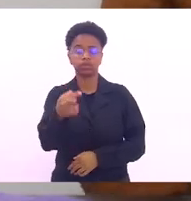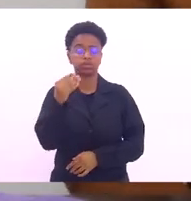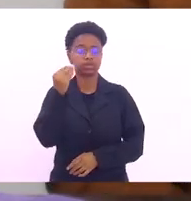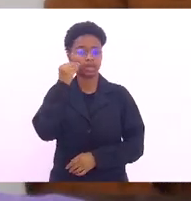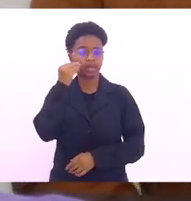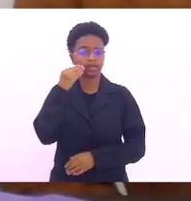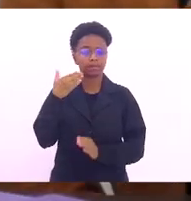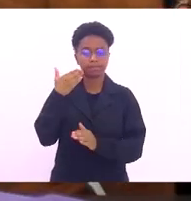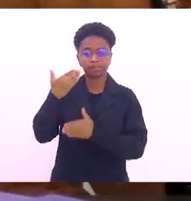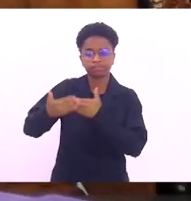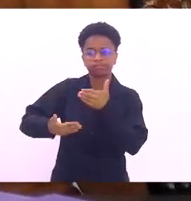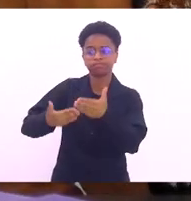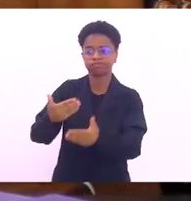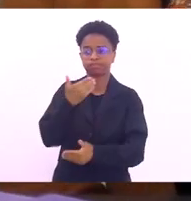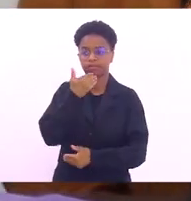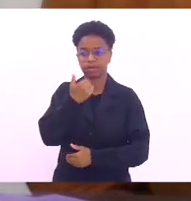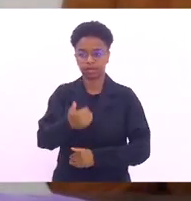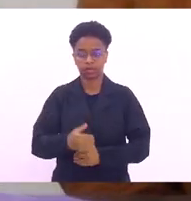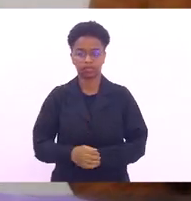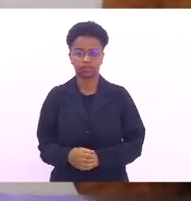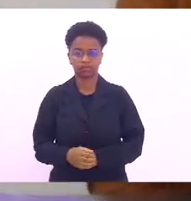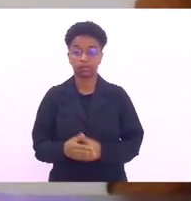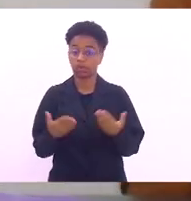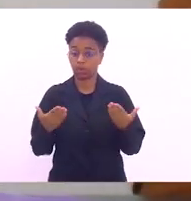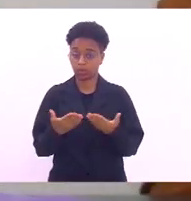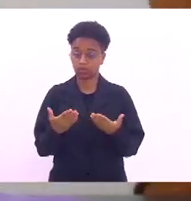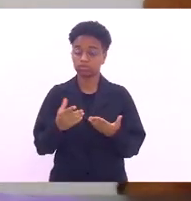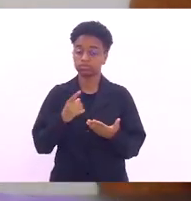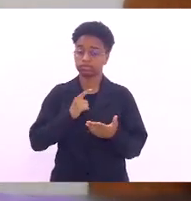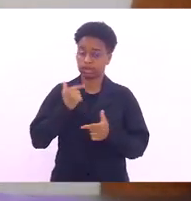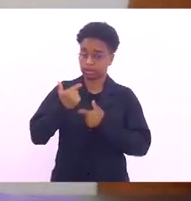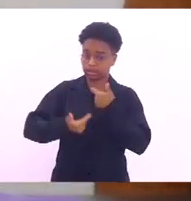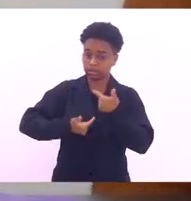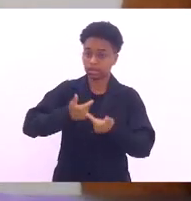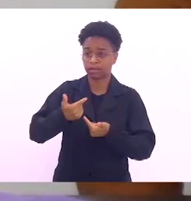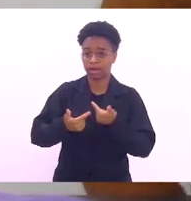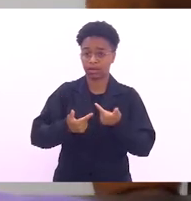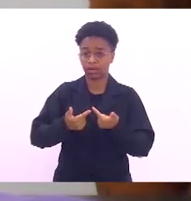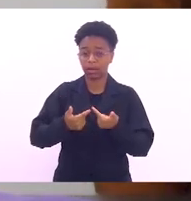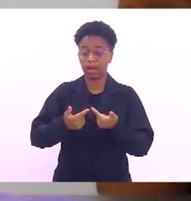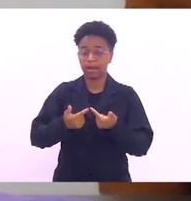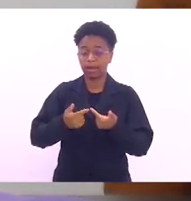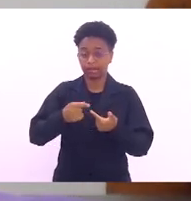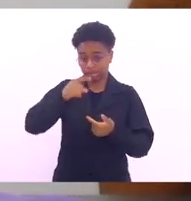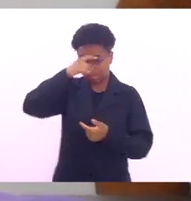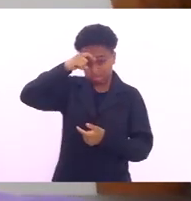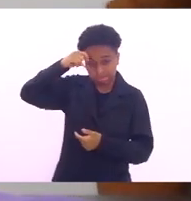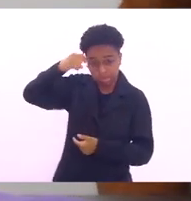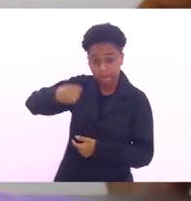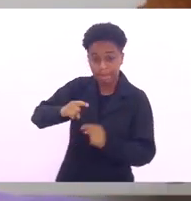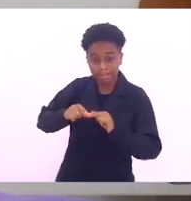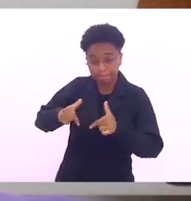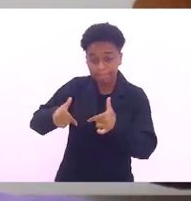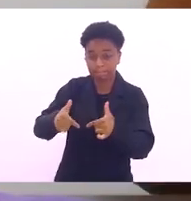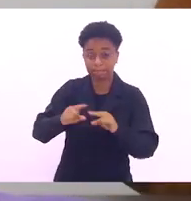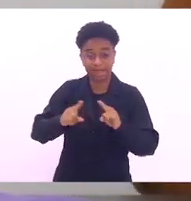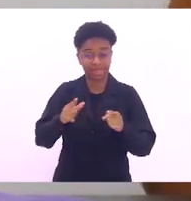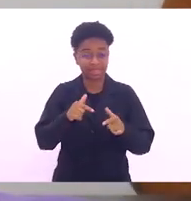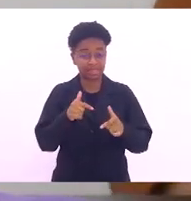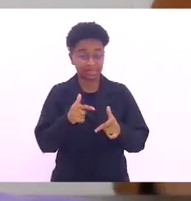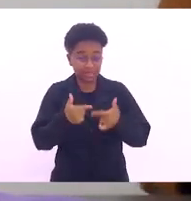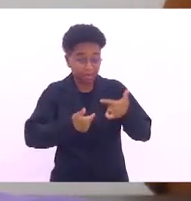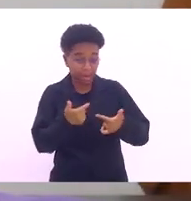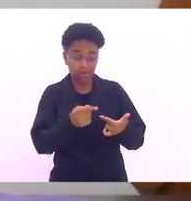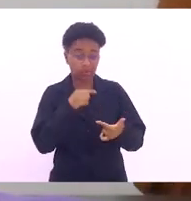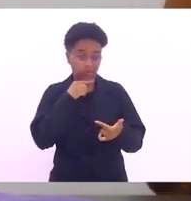um futuro melhor a cada dia hoje tenho muito trabalho emprego ainda não trabalho tenho demais que eu busco